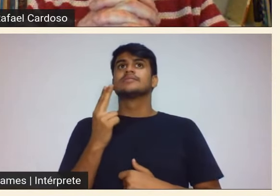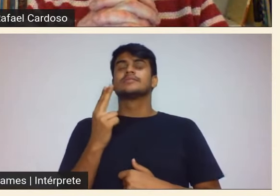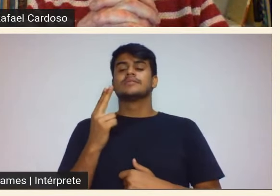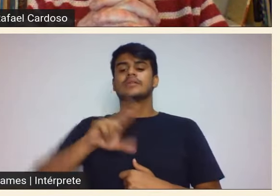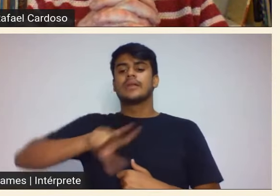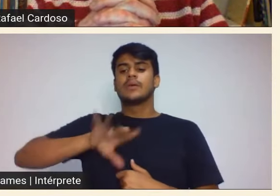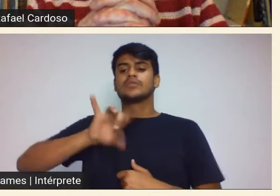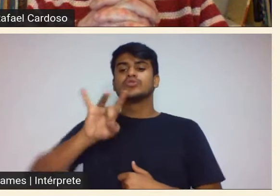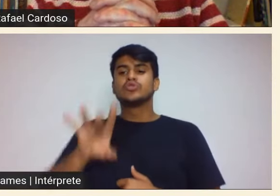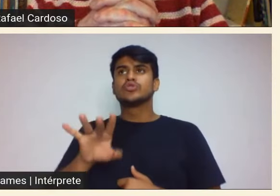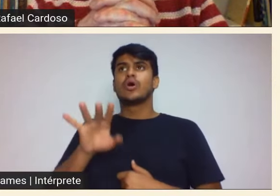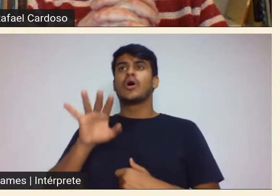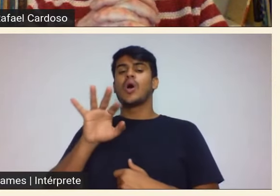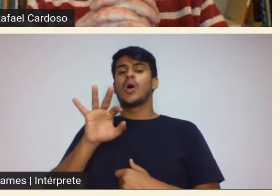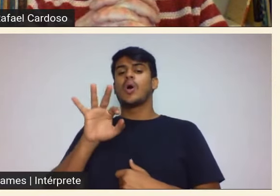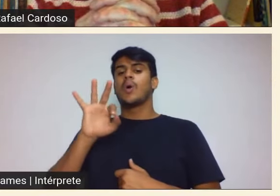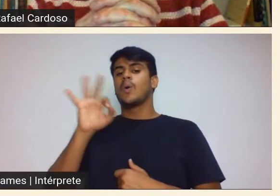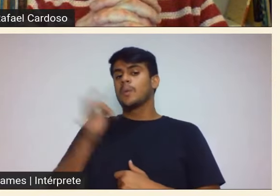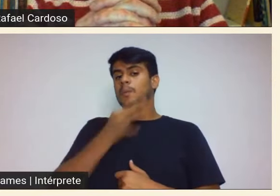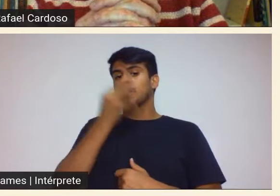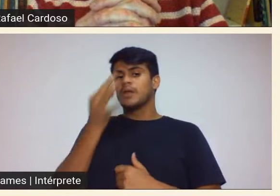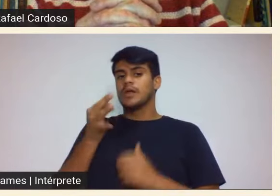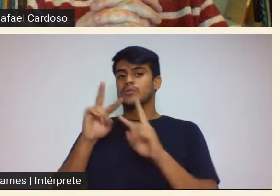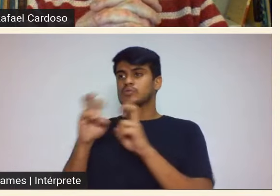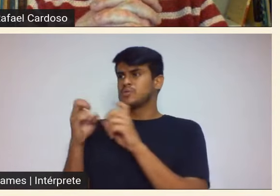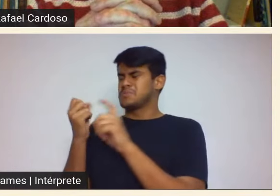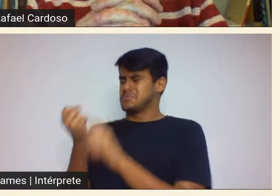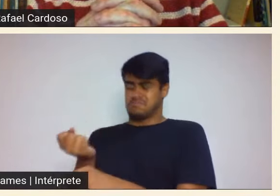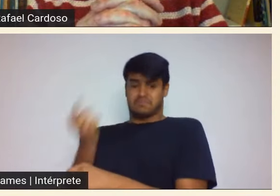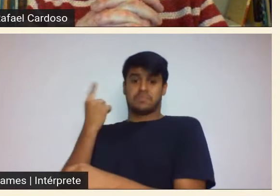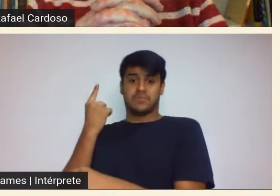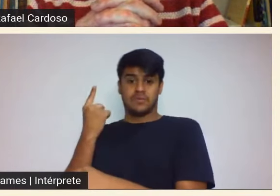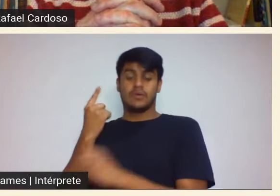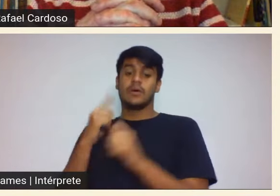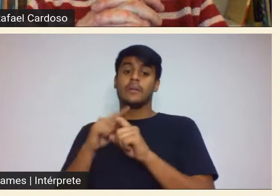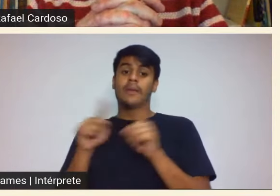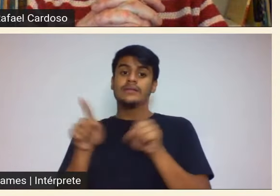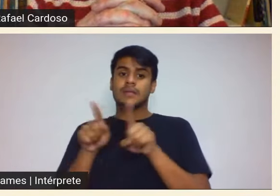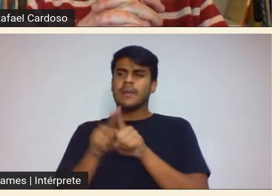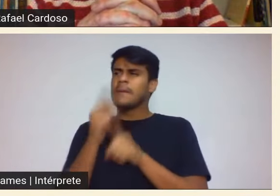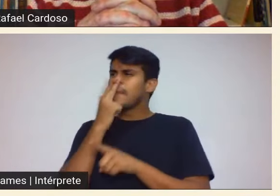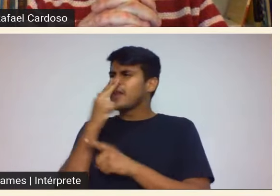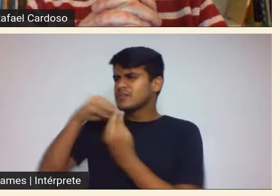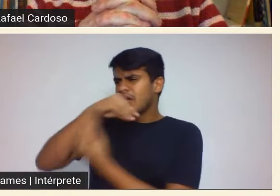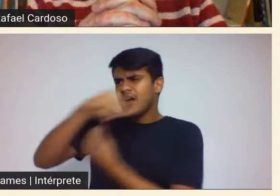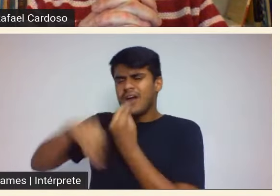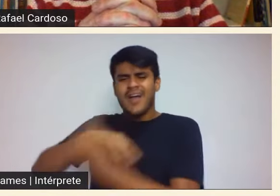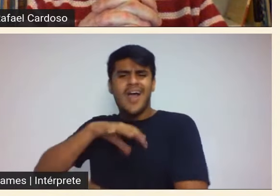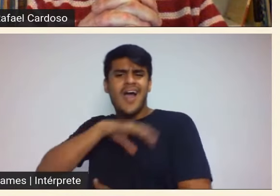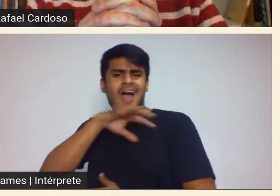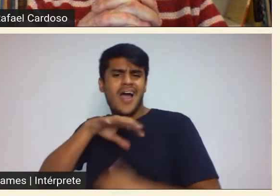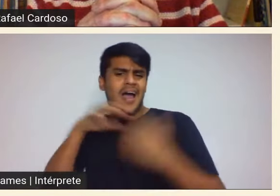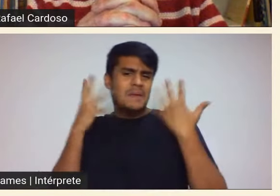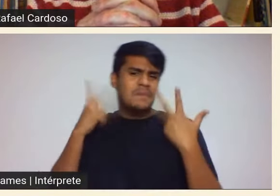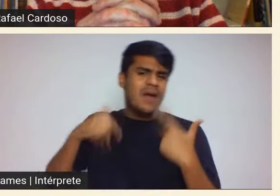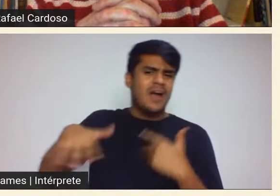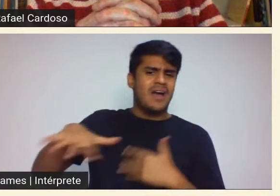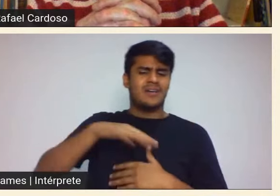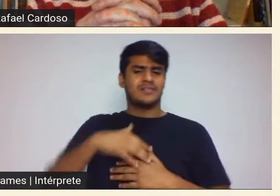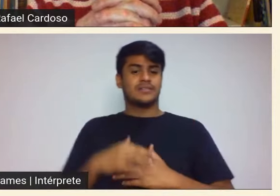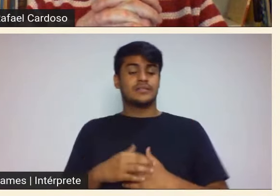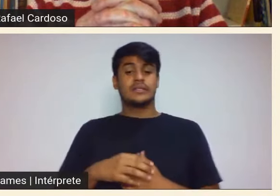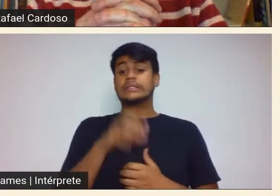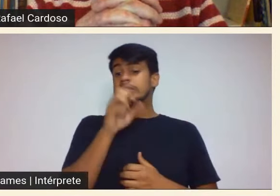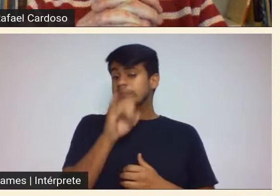de vista da exotização, mas do ponto de vista da animalização, que se a gente não